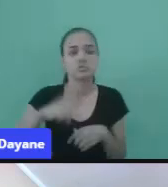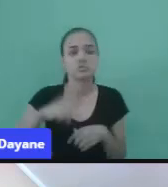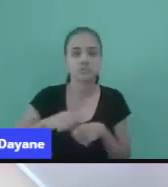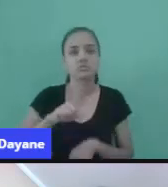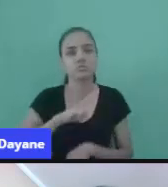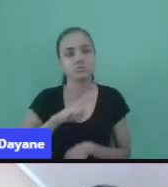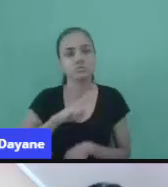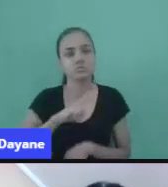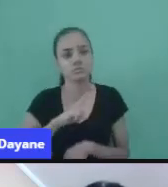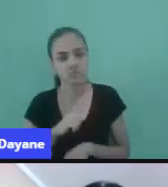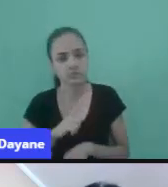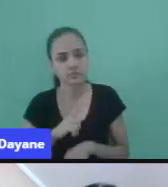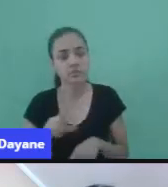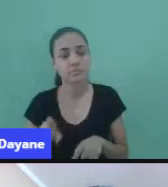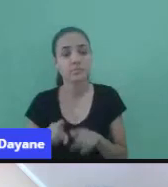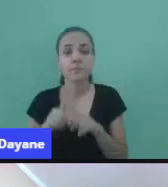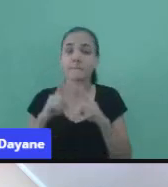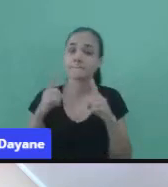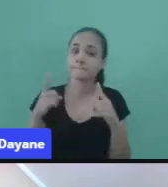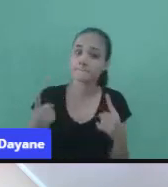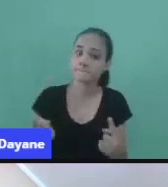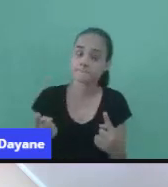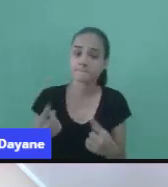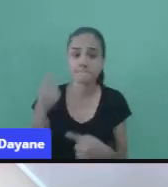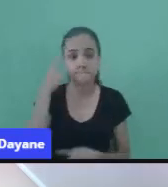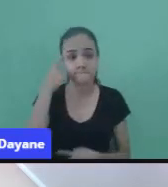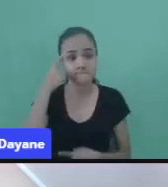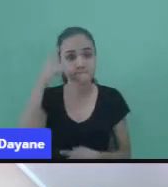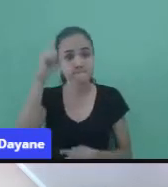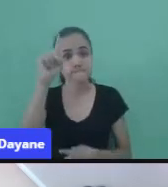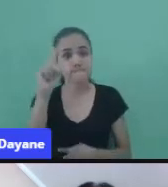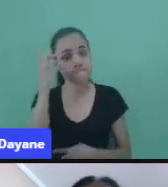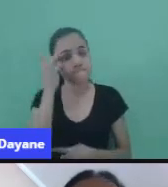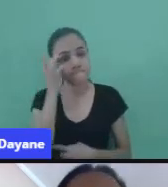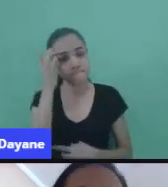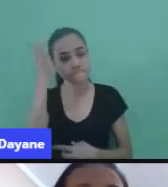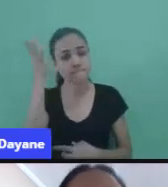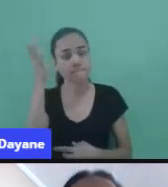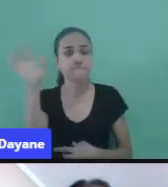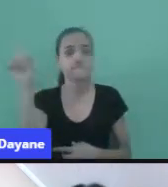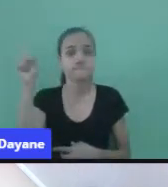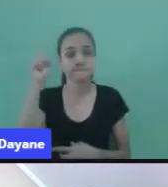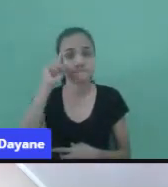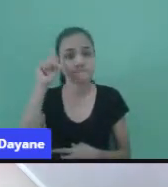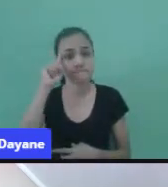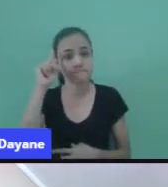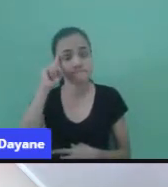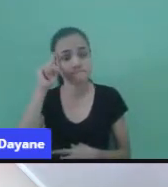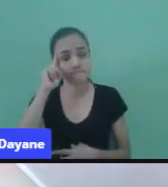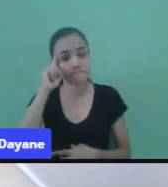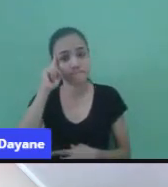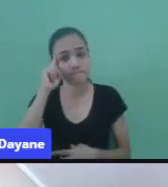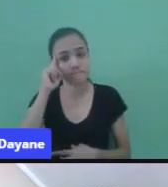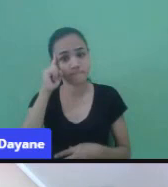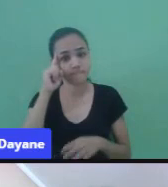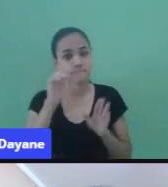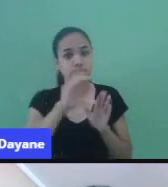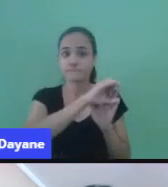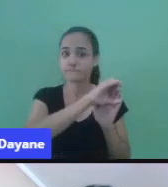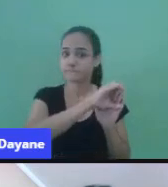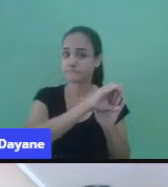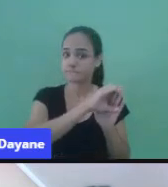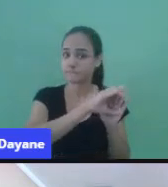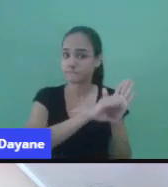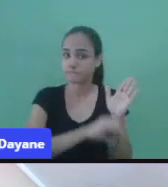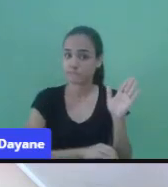é sempre facilitar a vida de vocês no dia a dia e no cumprimento do currículo. Então, se